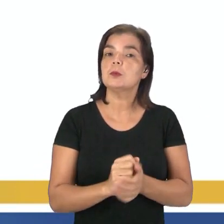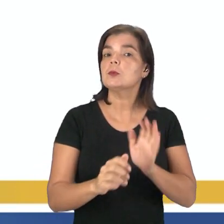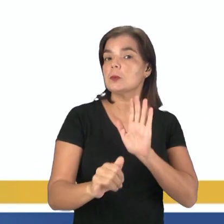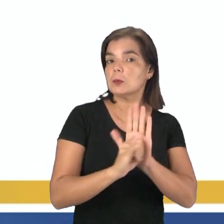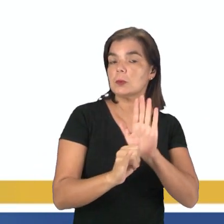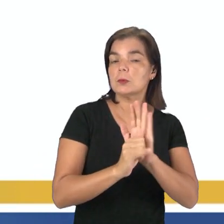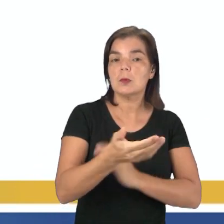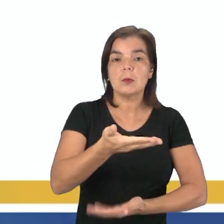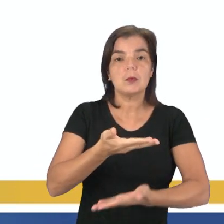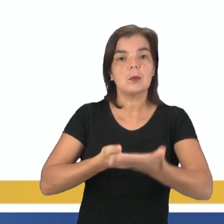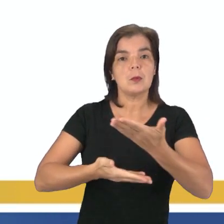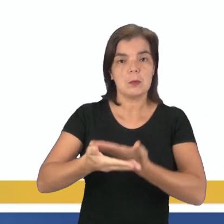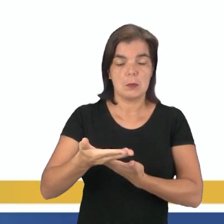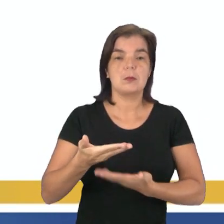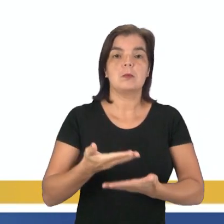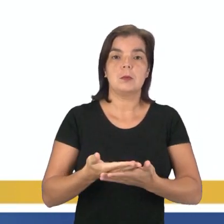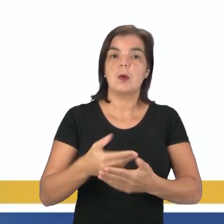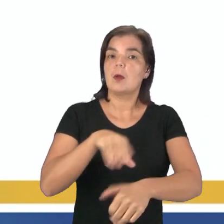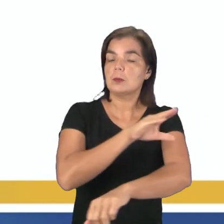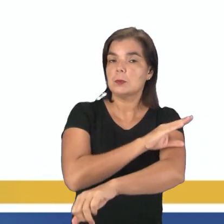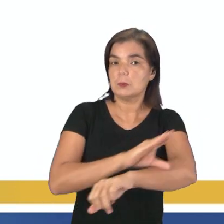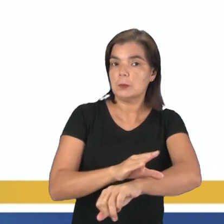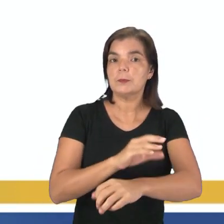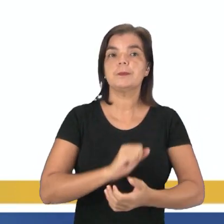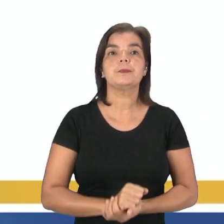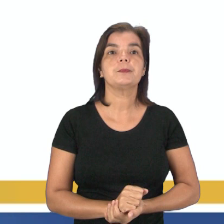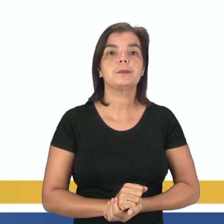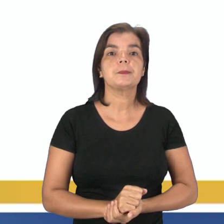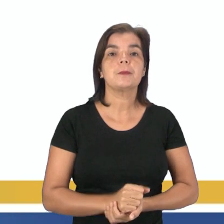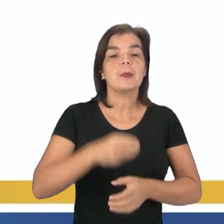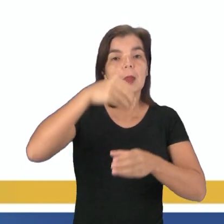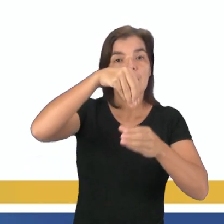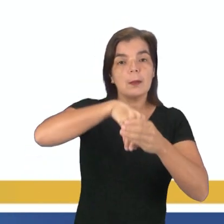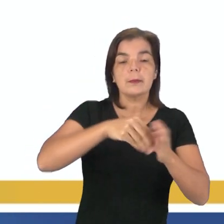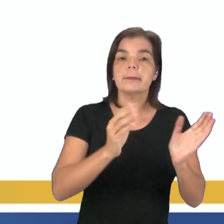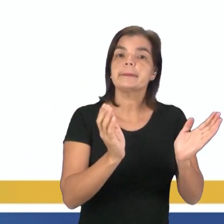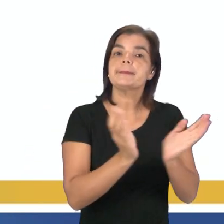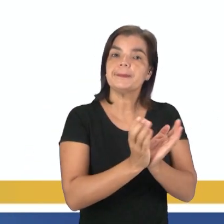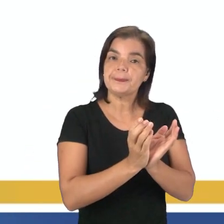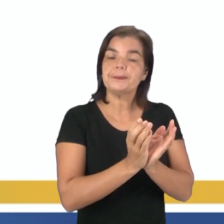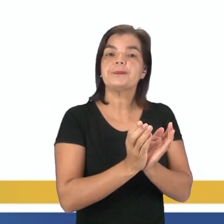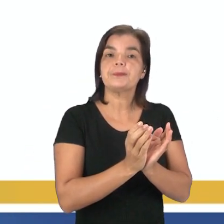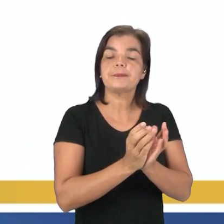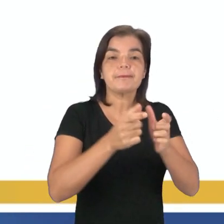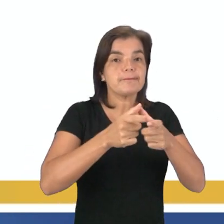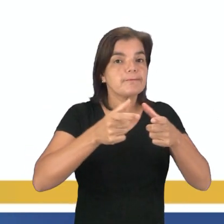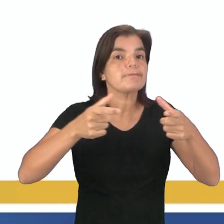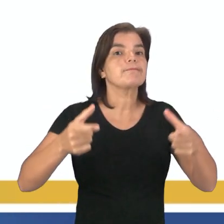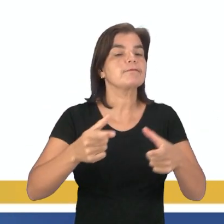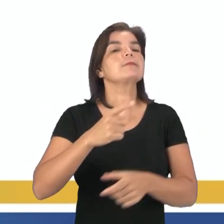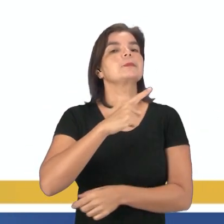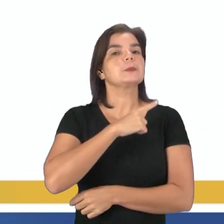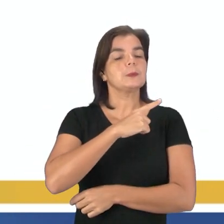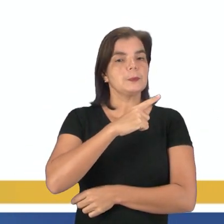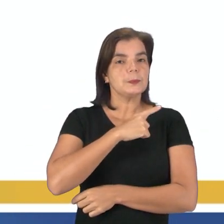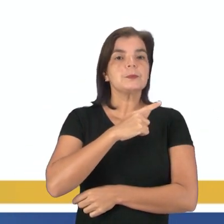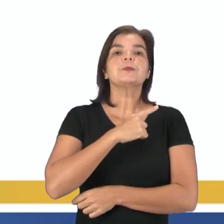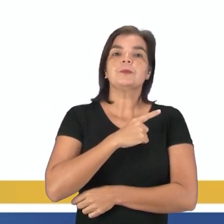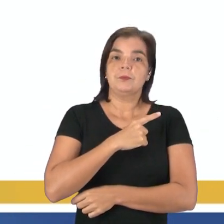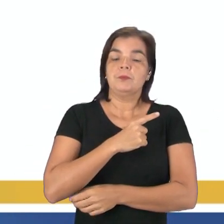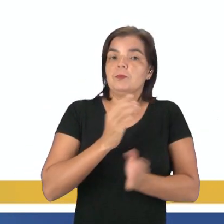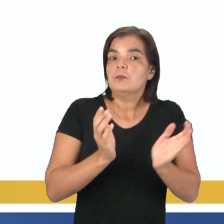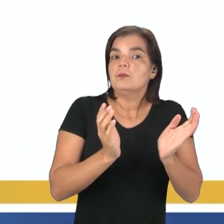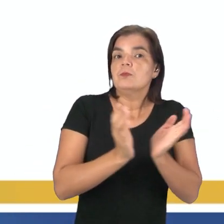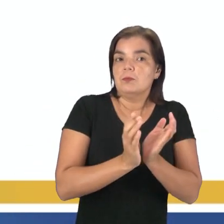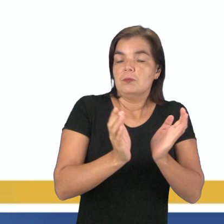se relacionam a determinadas culturas. Então, dentro de uma determinada cultura ampla, a gente tem